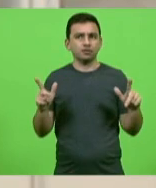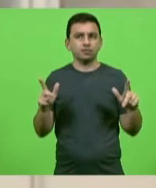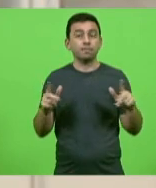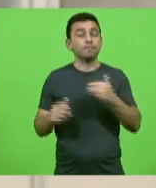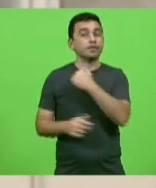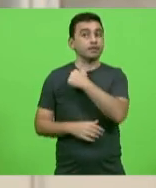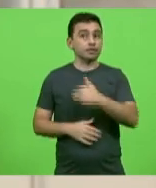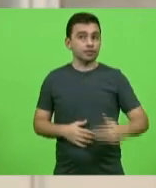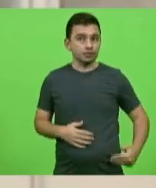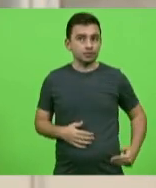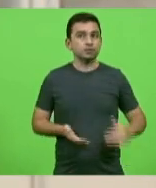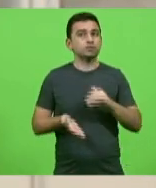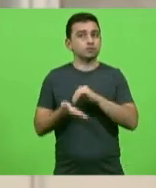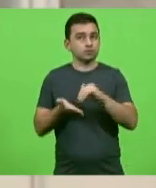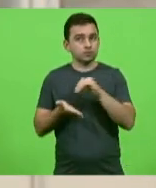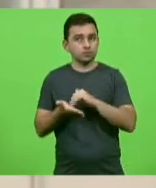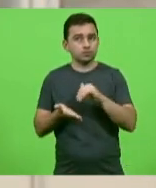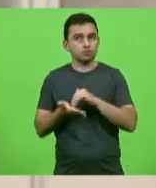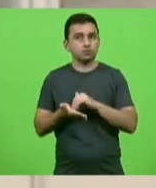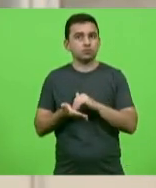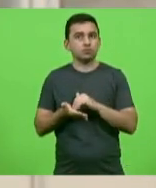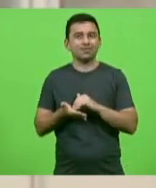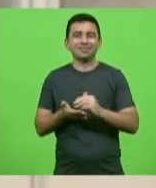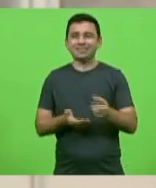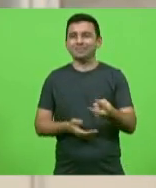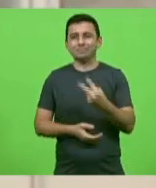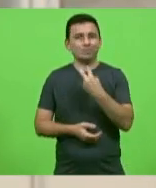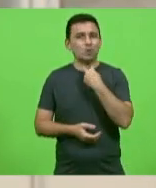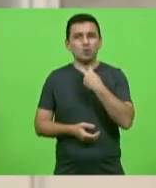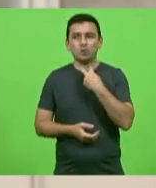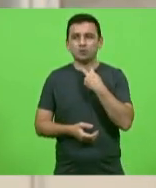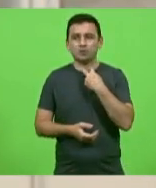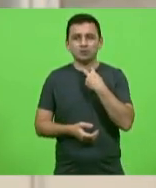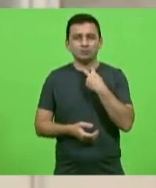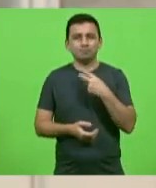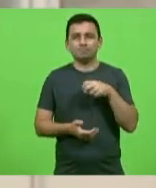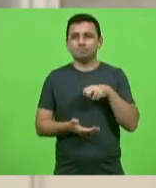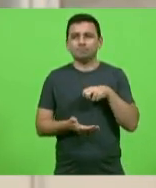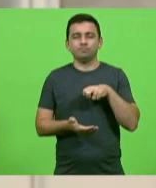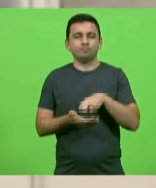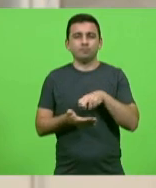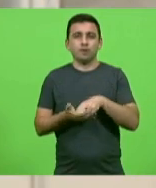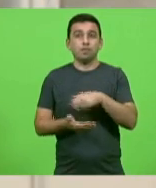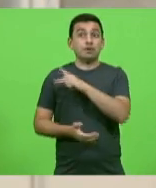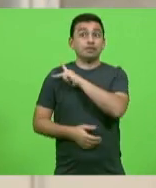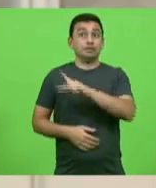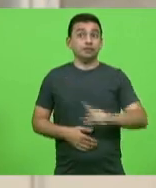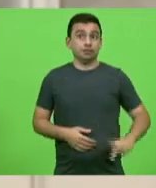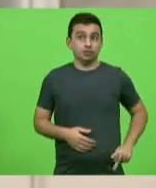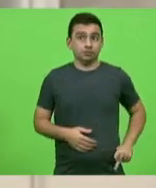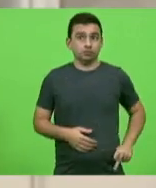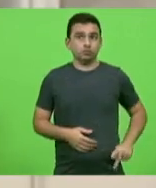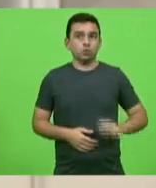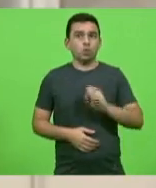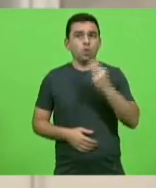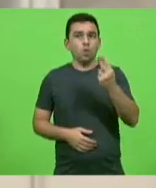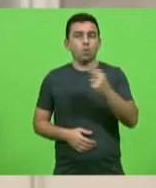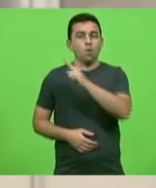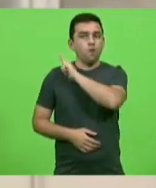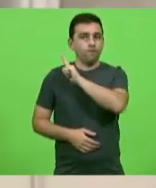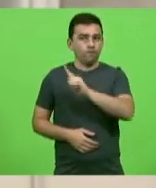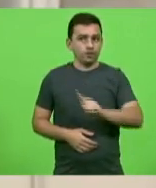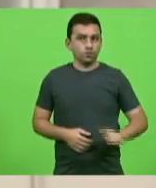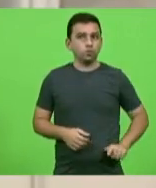os ministros e secretários não pode ser imputado ao presidente da república aos